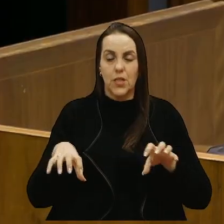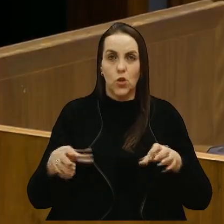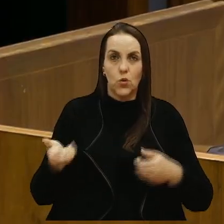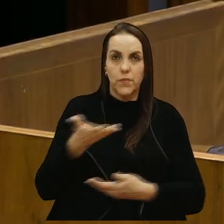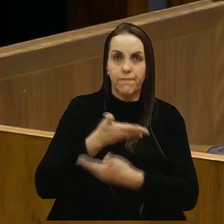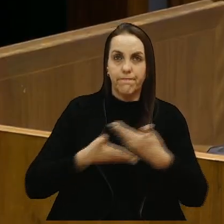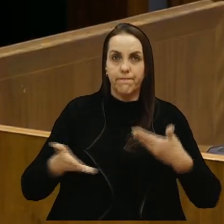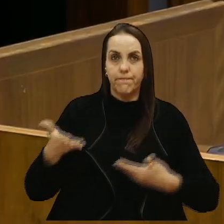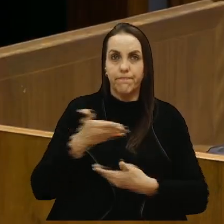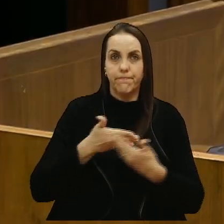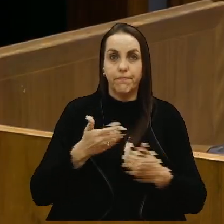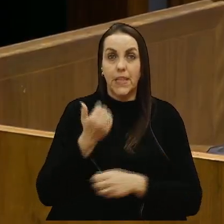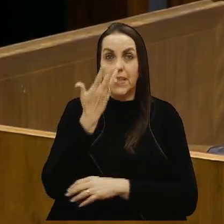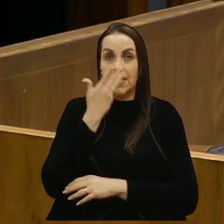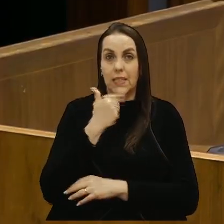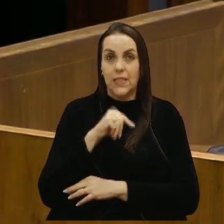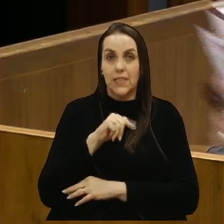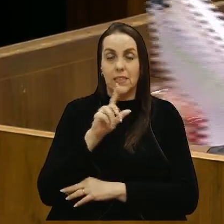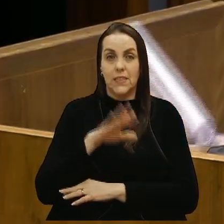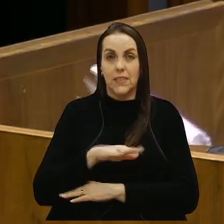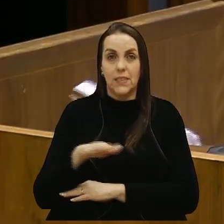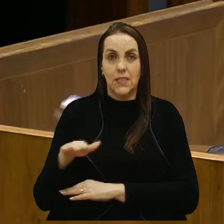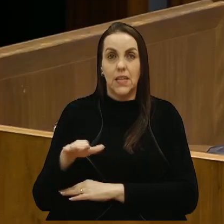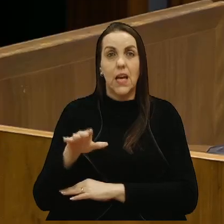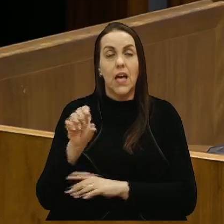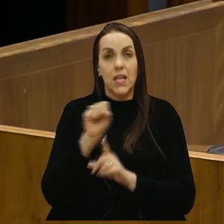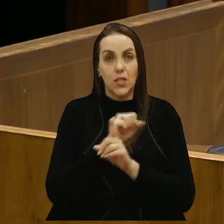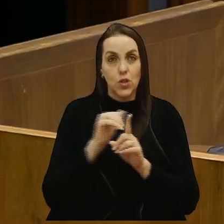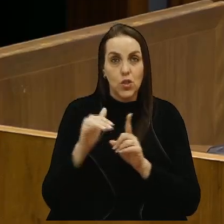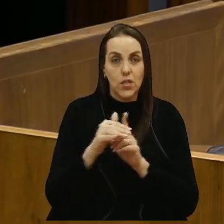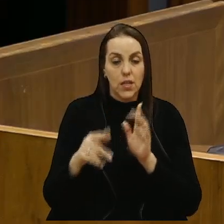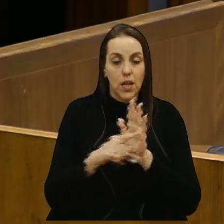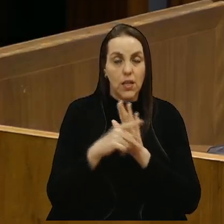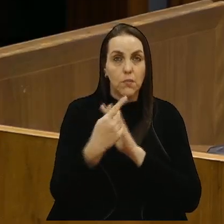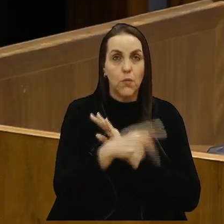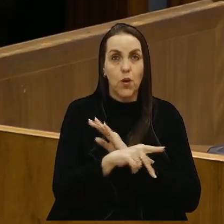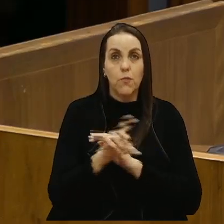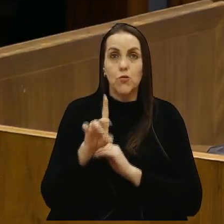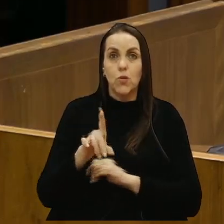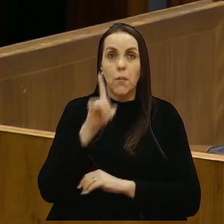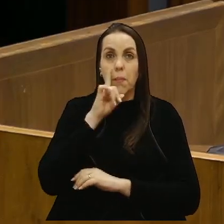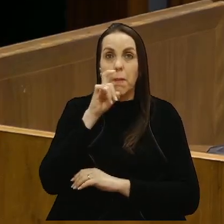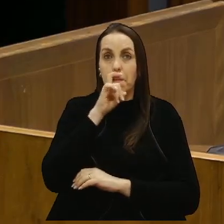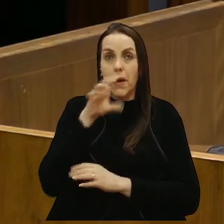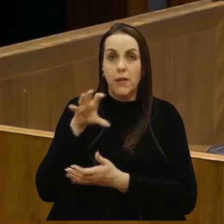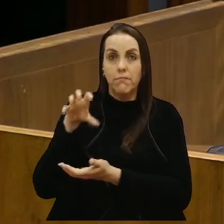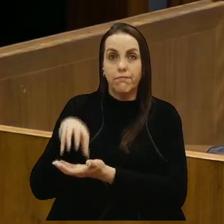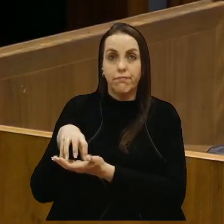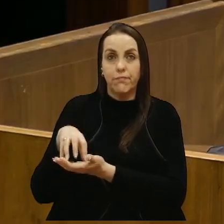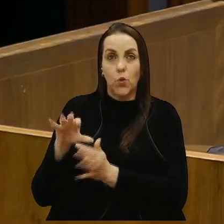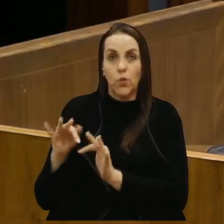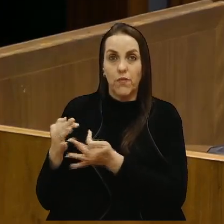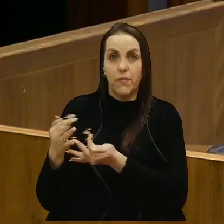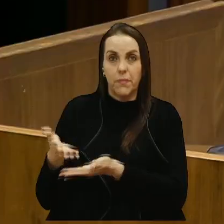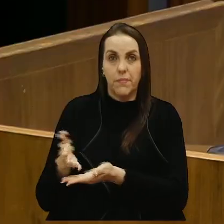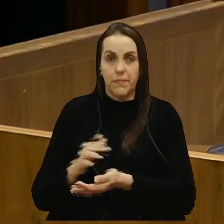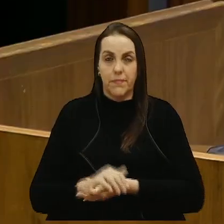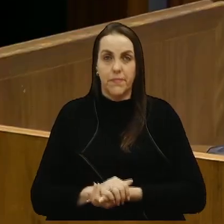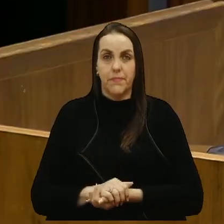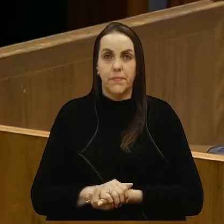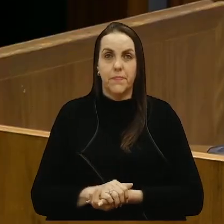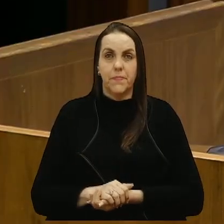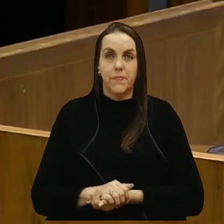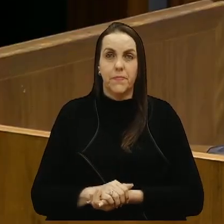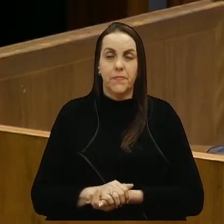intersetorialidade, que as crianças são da sociedade e não apenas daquele pai, daquela mãe ou daquela família.